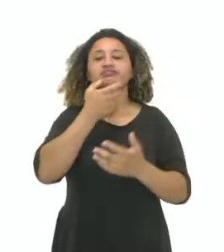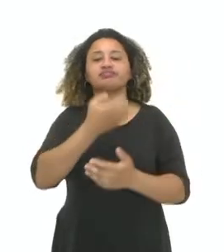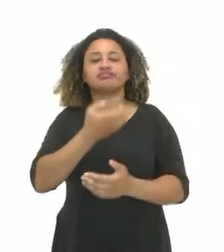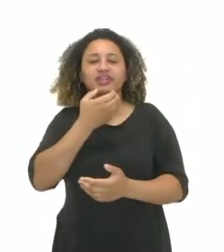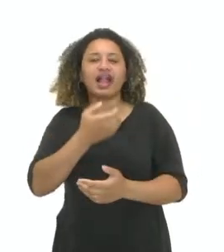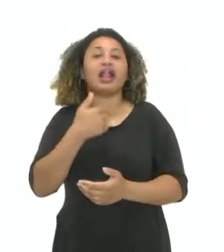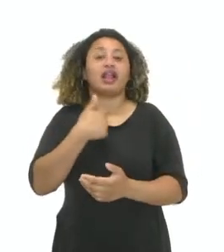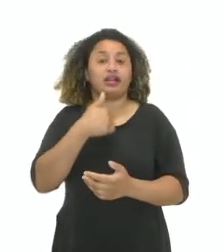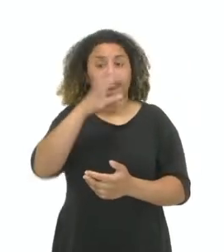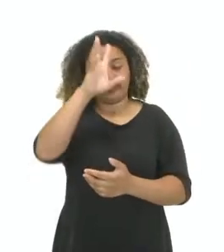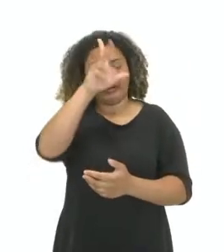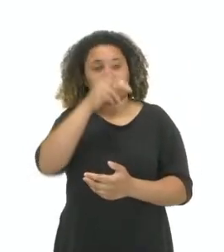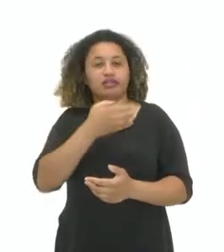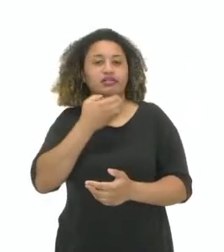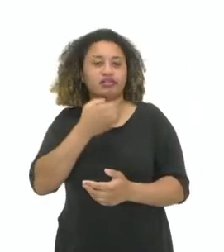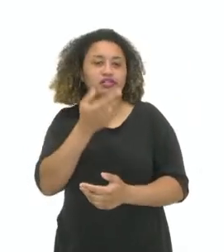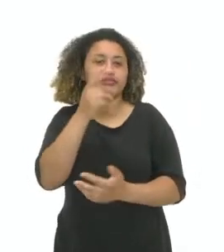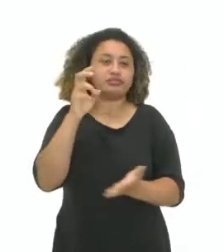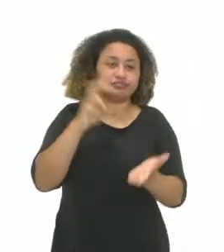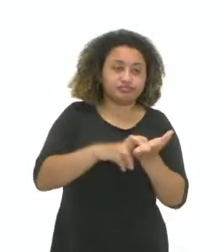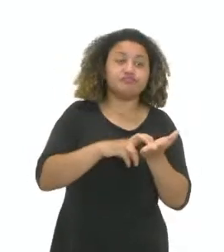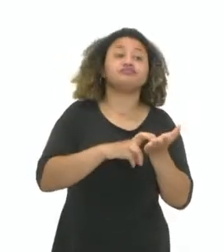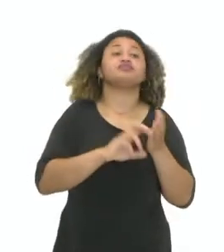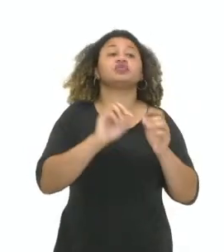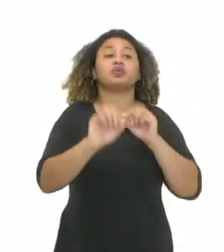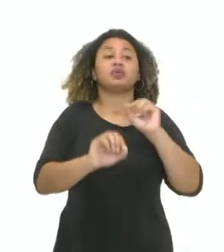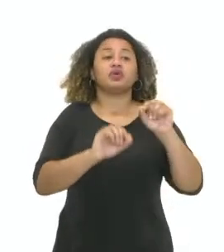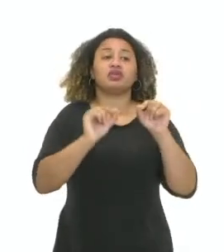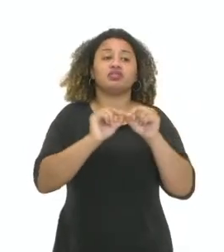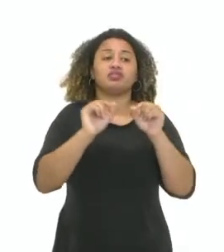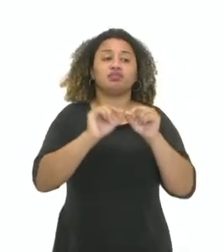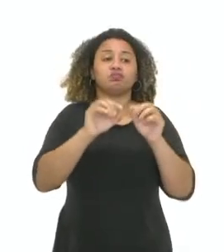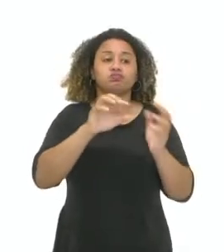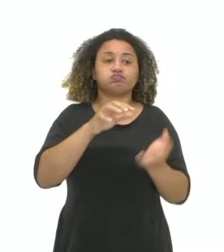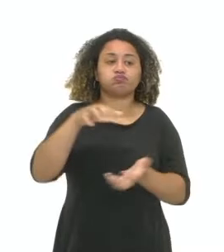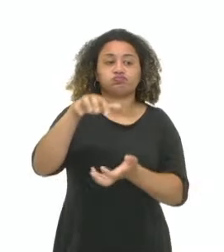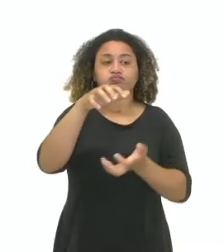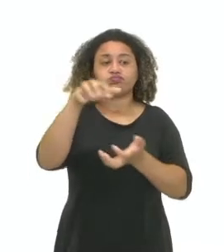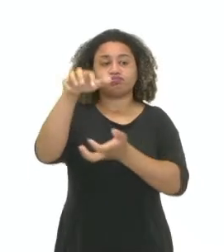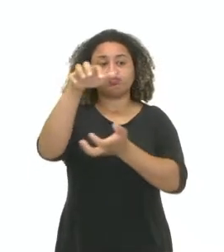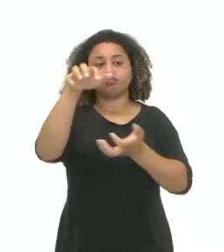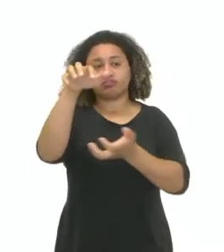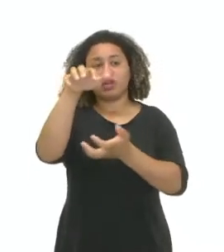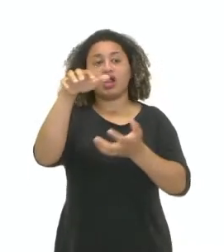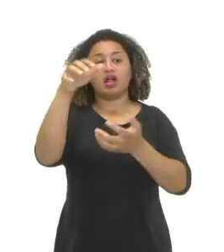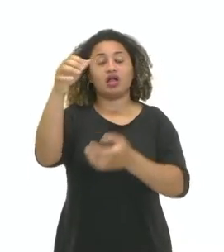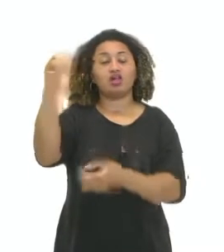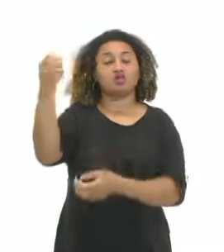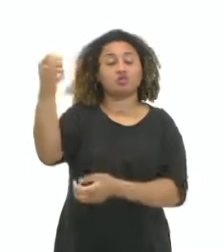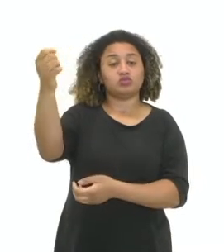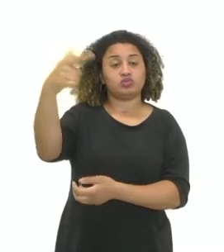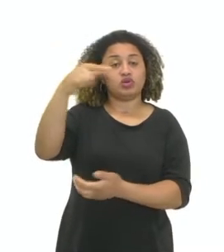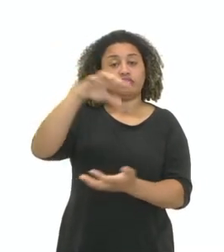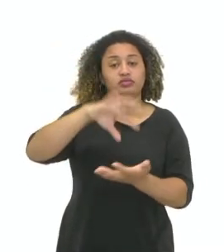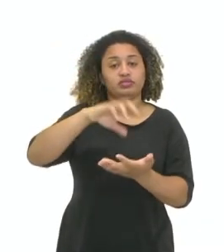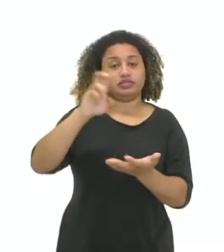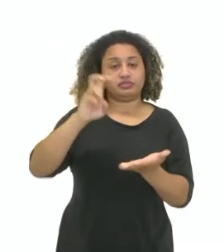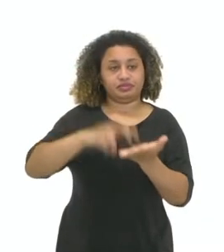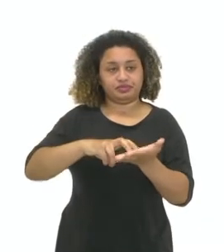manhã, tecendo um círculo que se eleva em balão de luz, o sol da manhã.